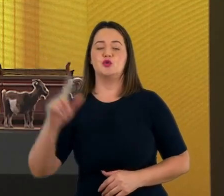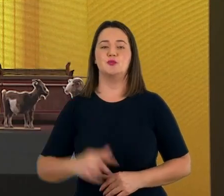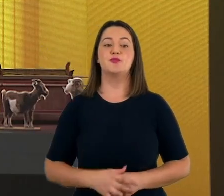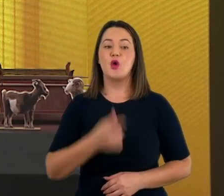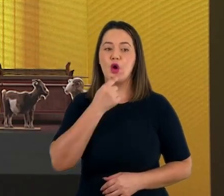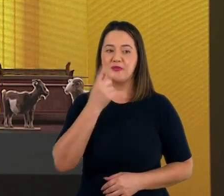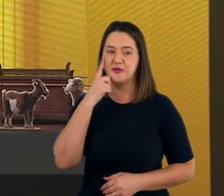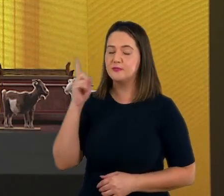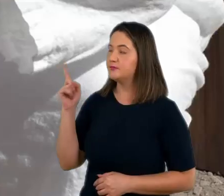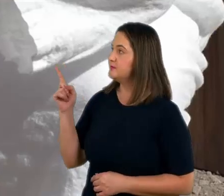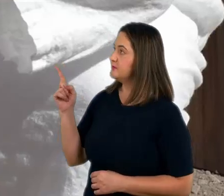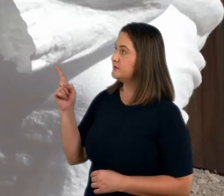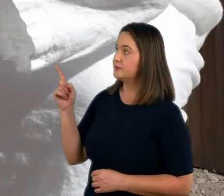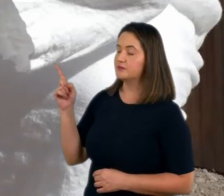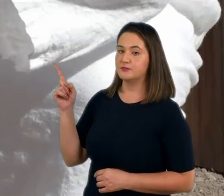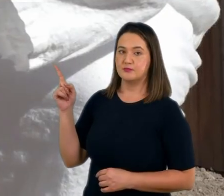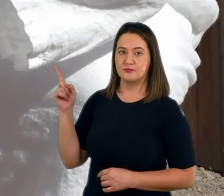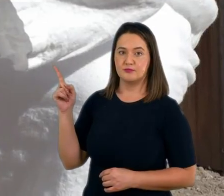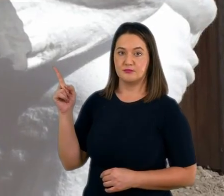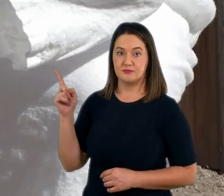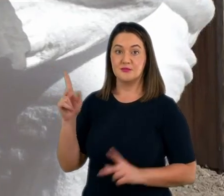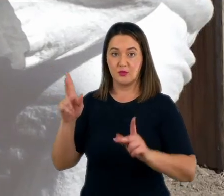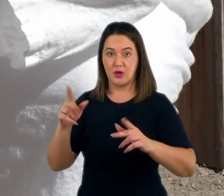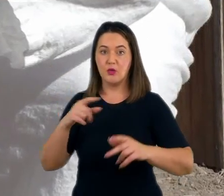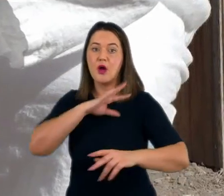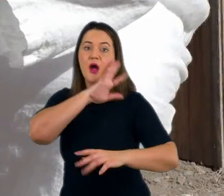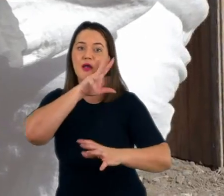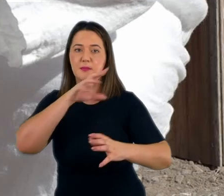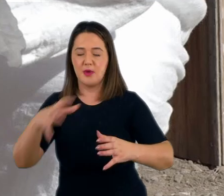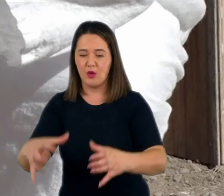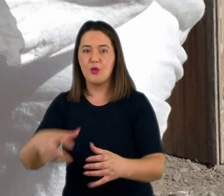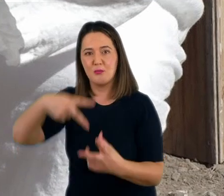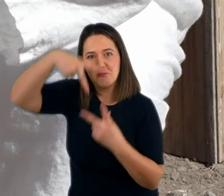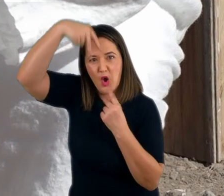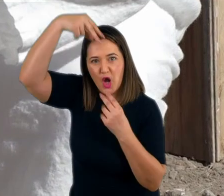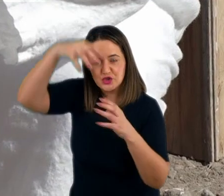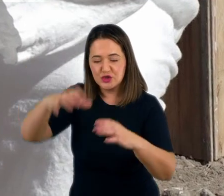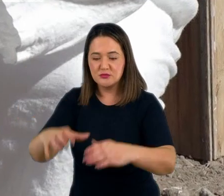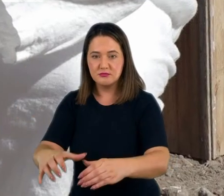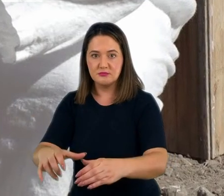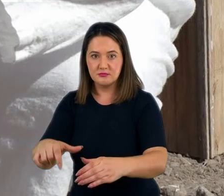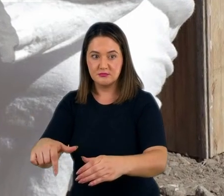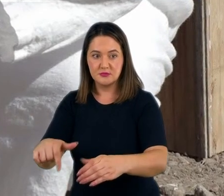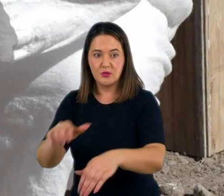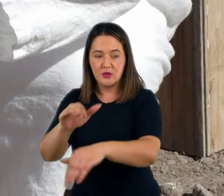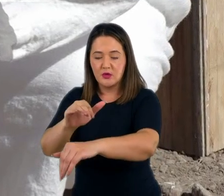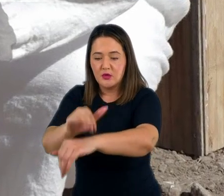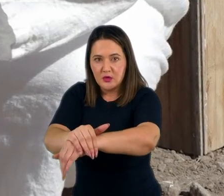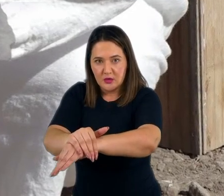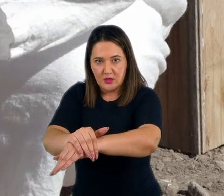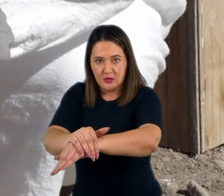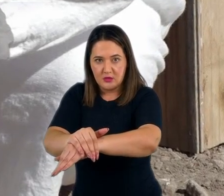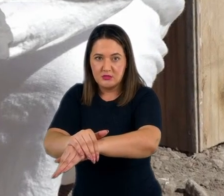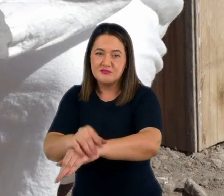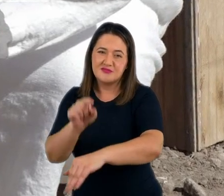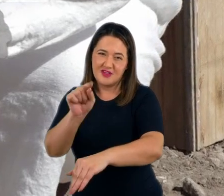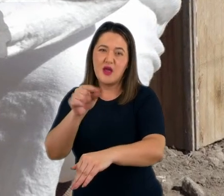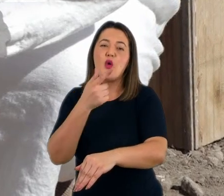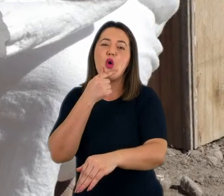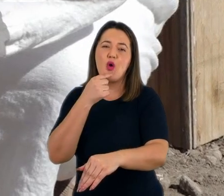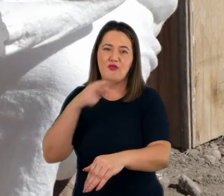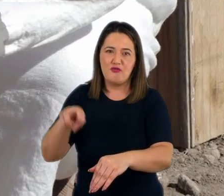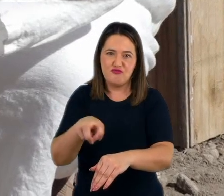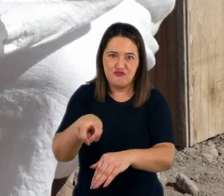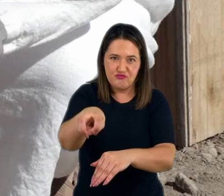um outro exercício. O sumo sacerdote impunha as mãos sobre aquele segundo bode, o bode emissário,